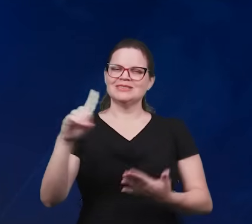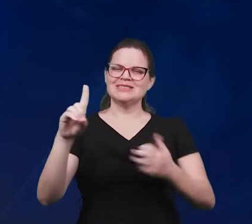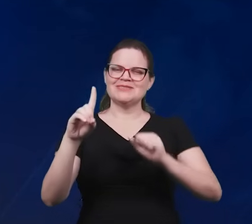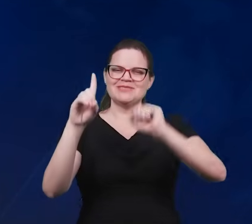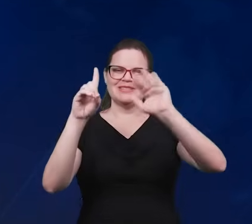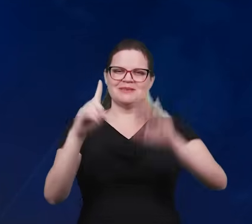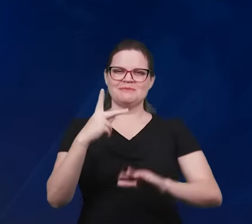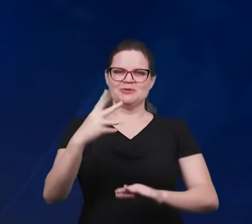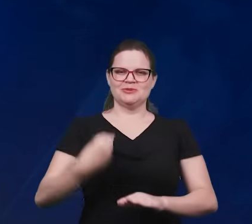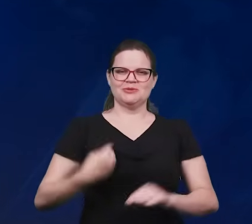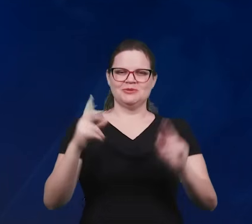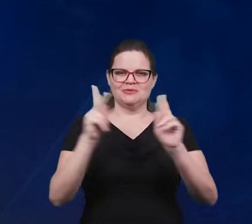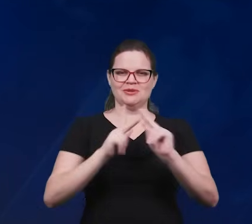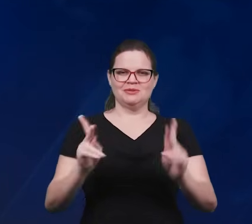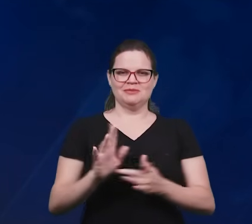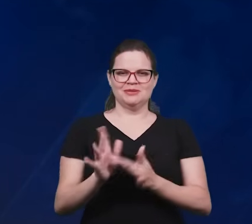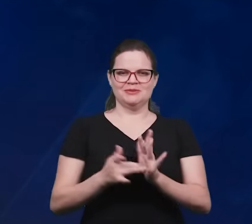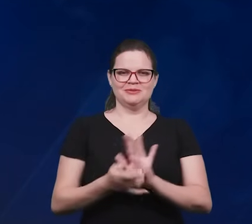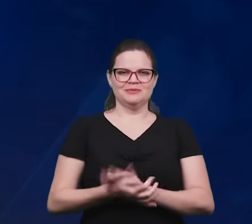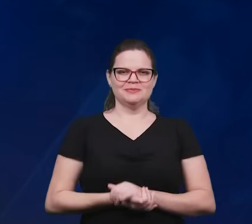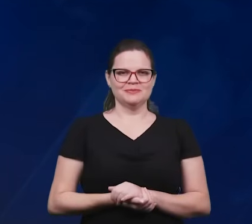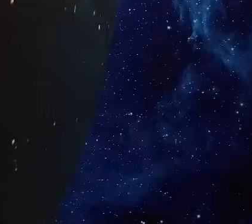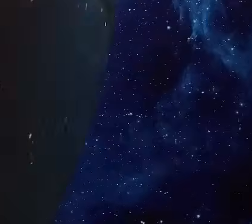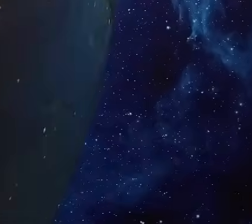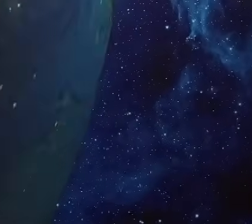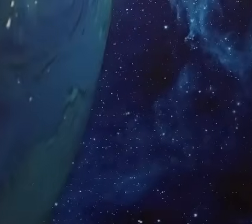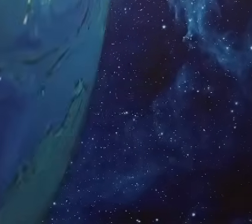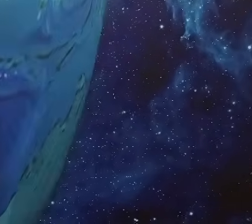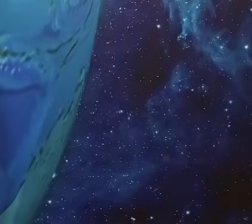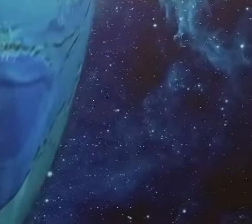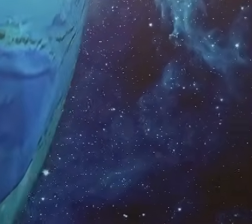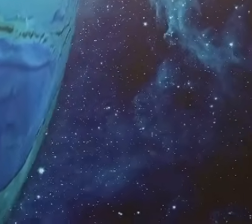vida com a paz do Senhor Jesus Cristo.